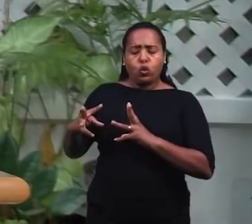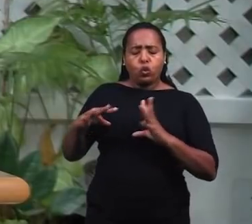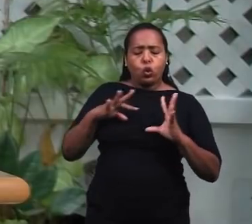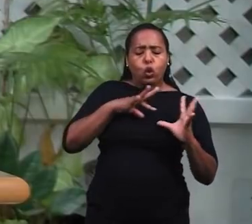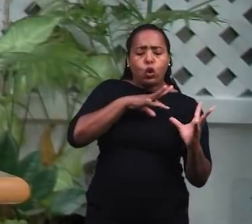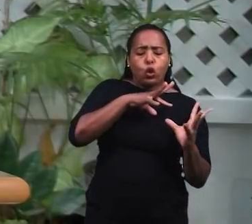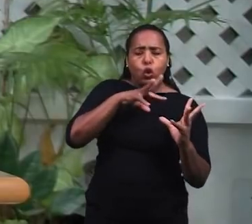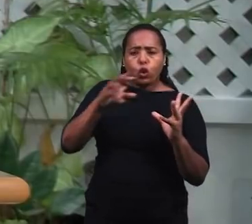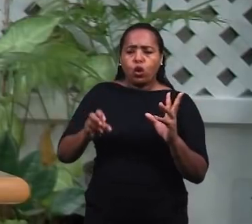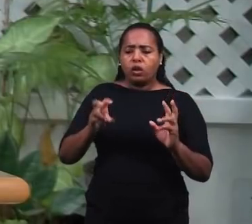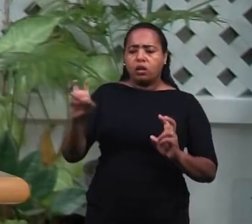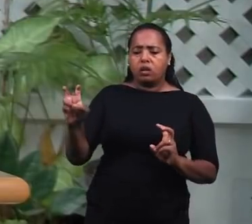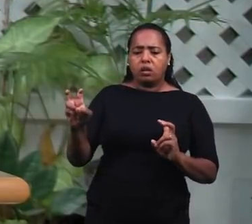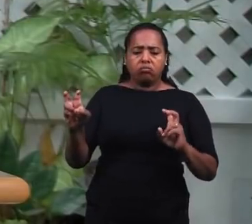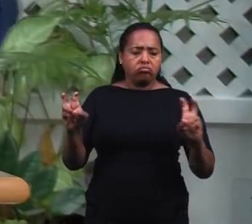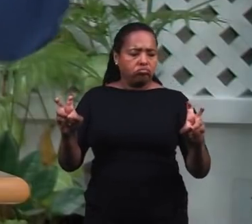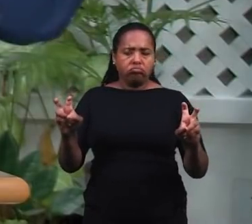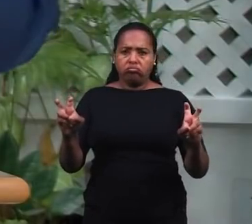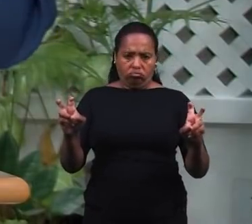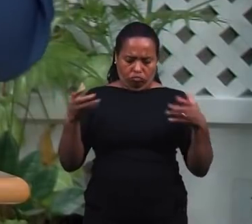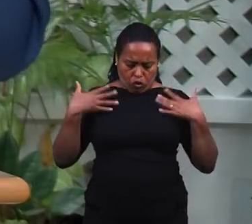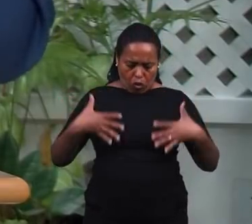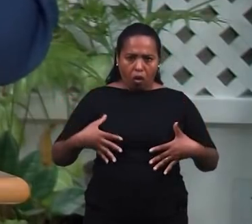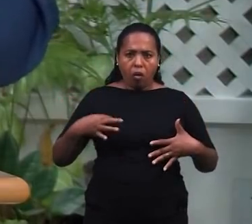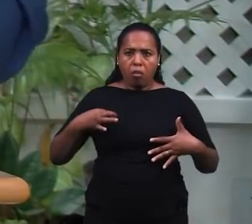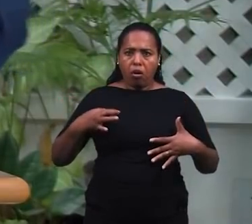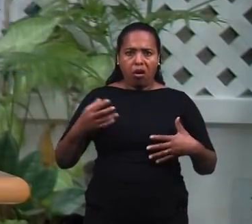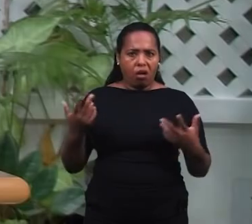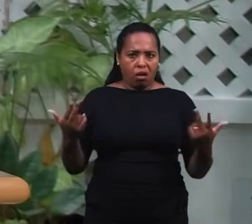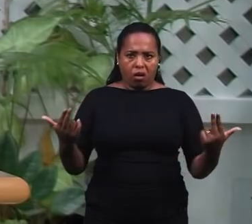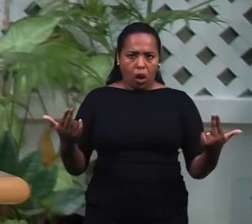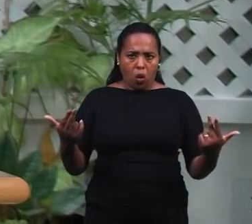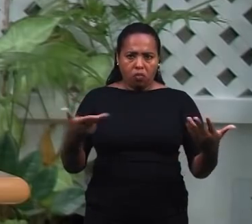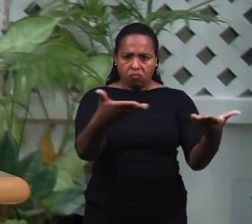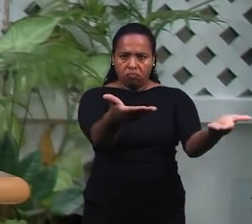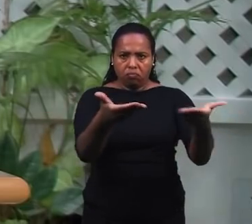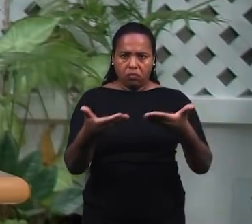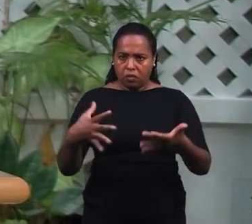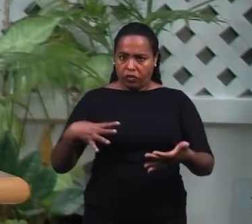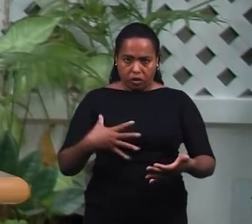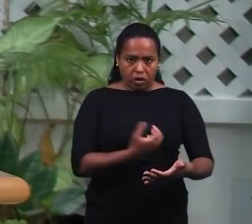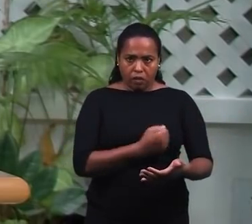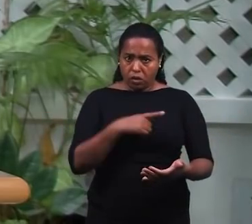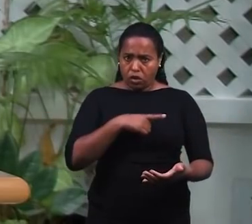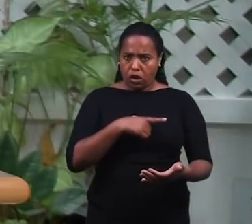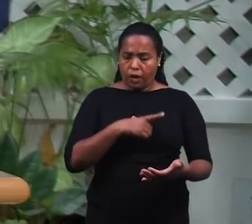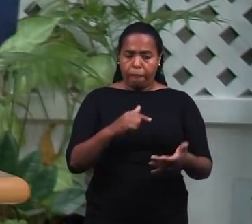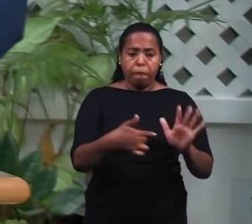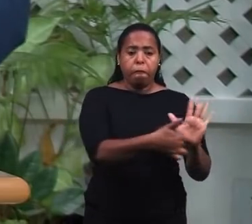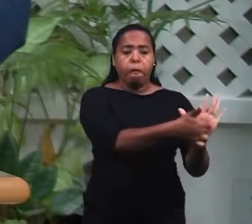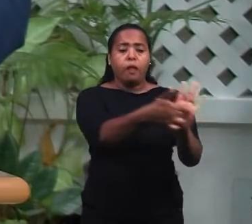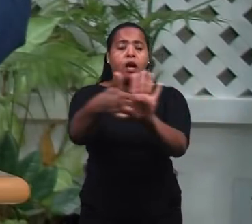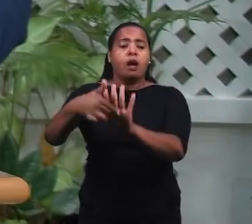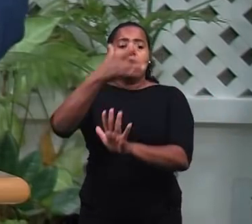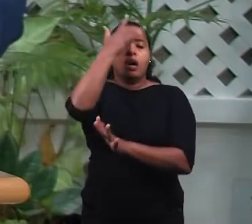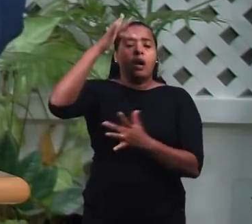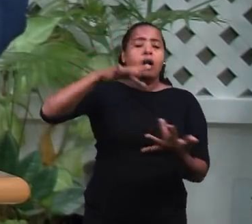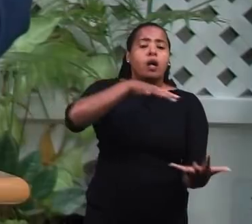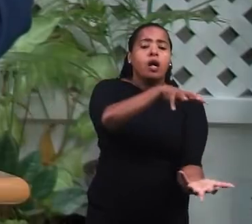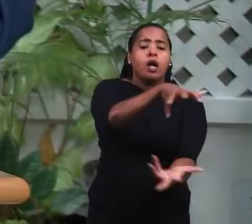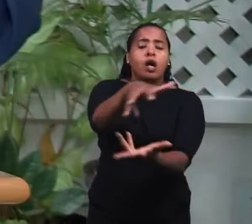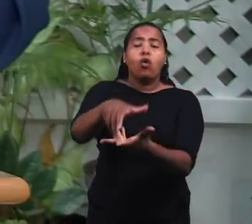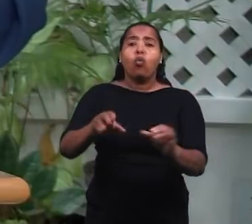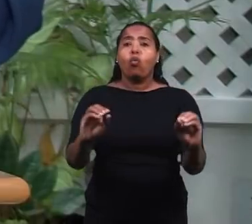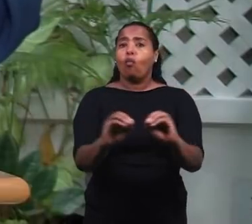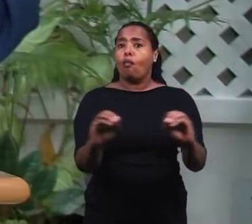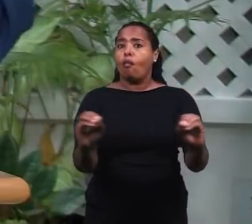elas, aliás, todas tinham roupa, a mesma roupa. É o convite de salvação. Ele não está falando isso para o mundo,